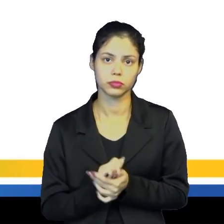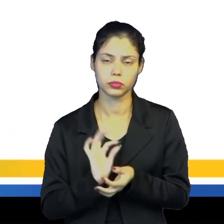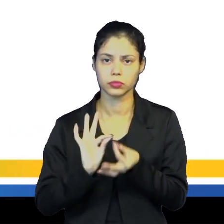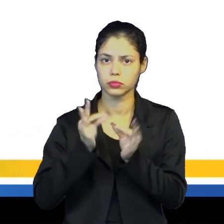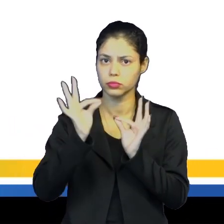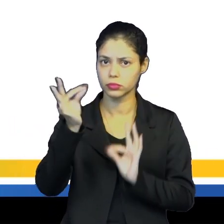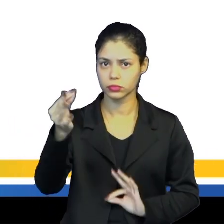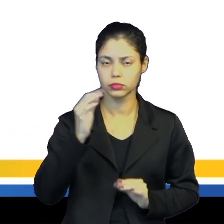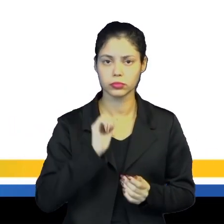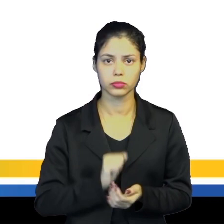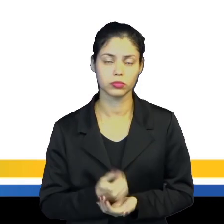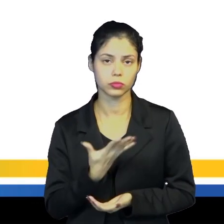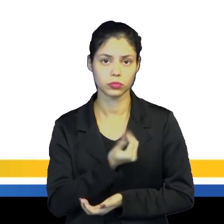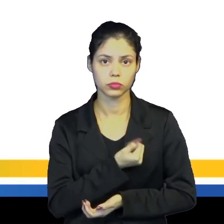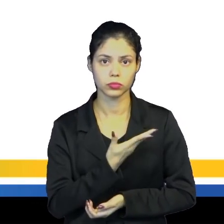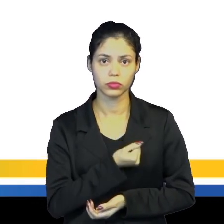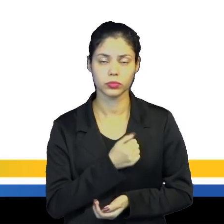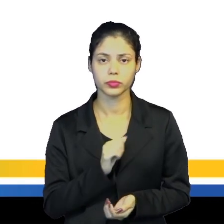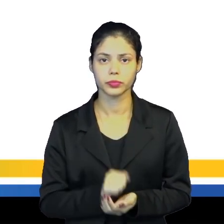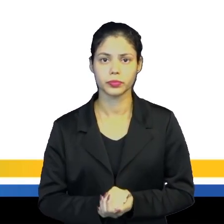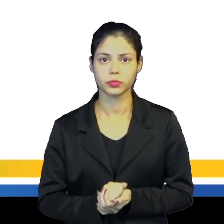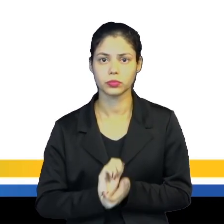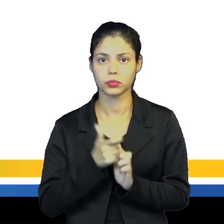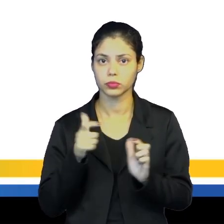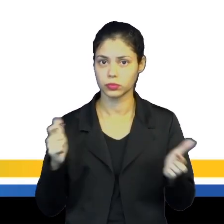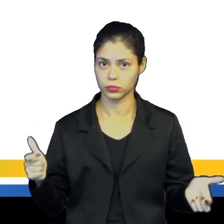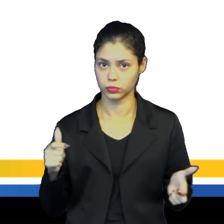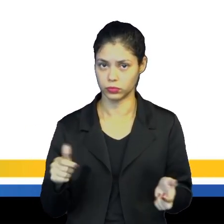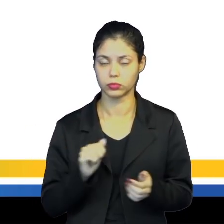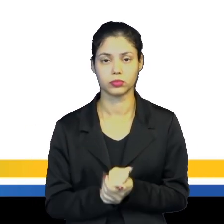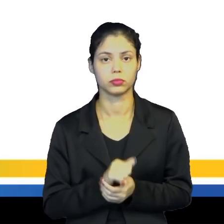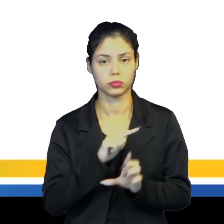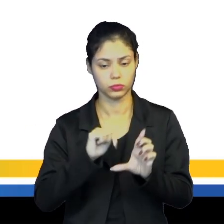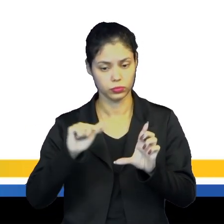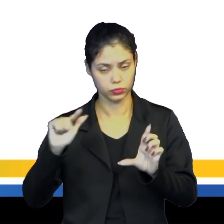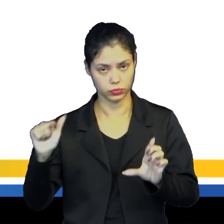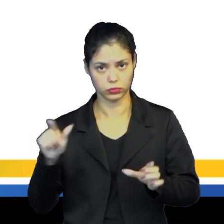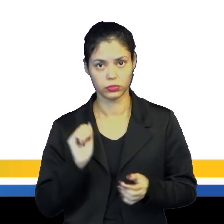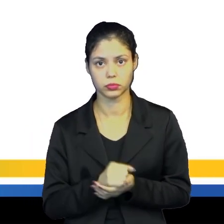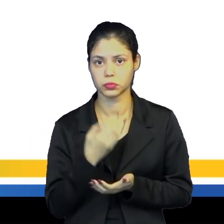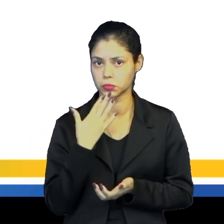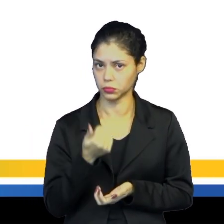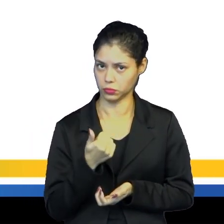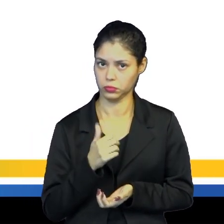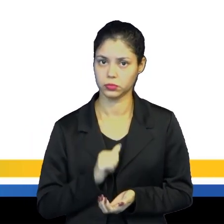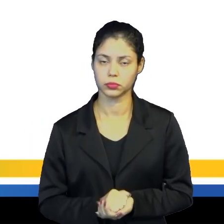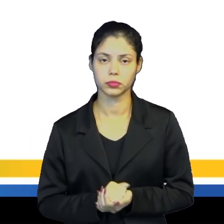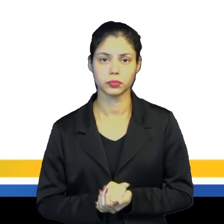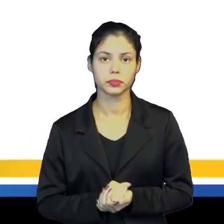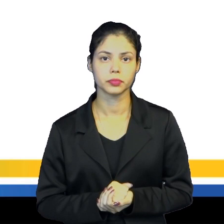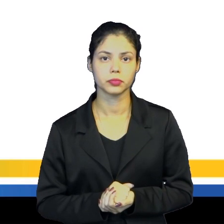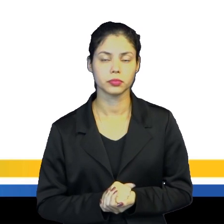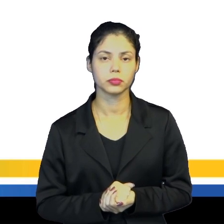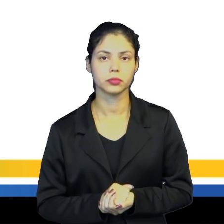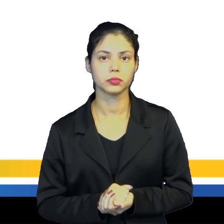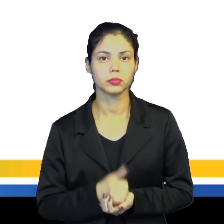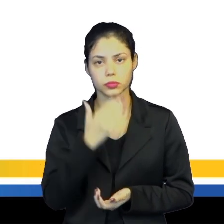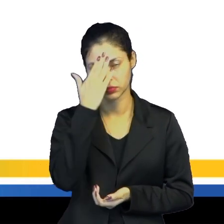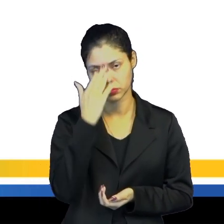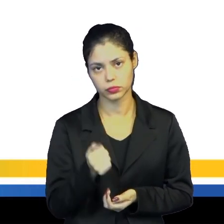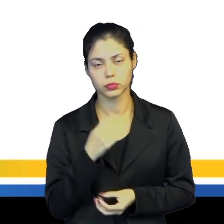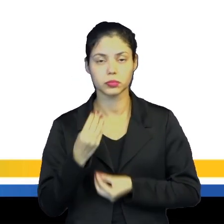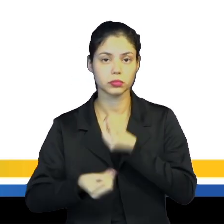longe o número negativo, maior torna-se o gráfico. Tudo bem? Então vamos lá. Você